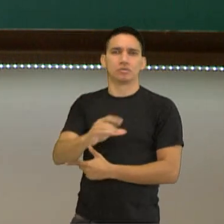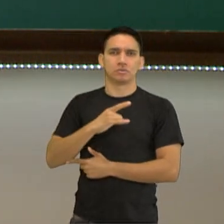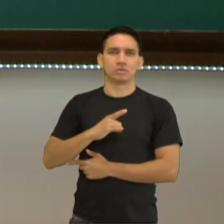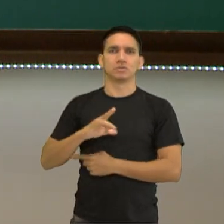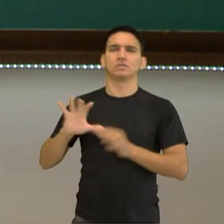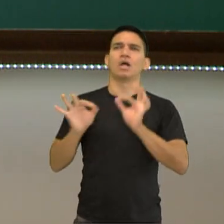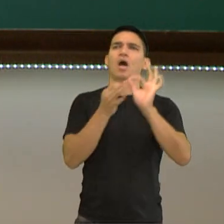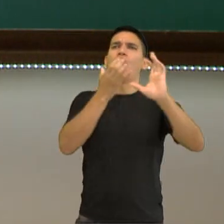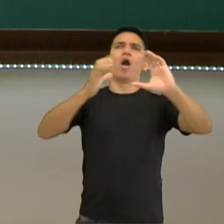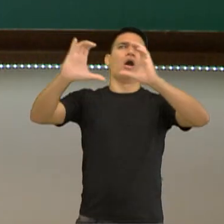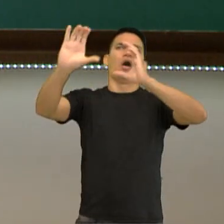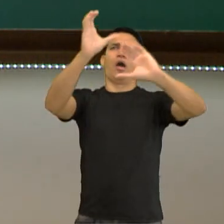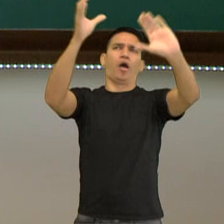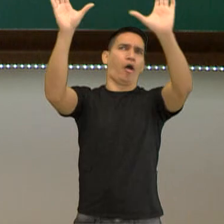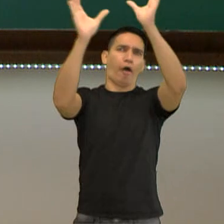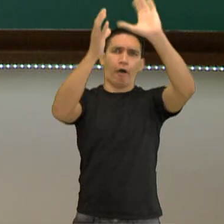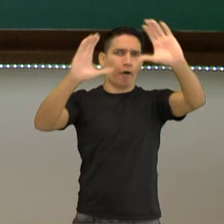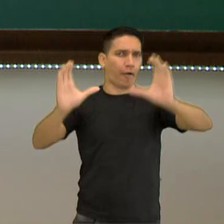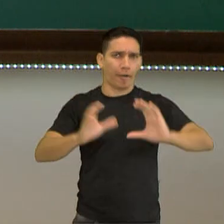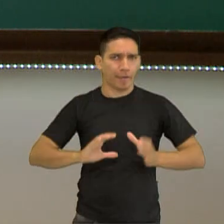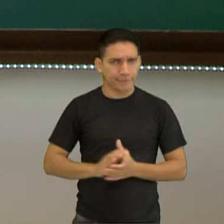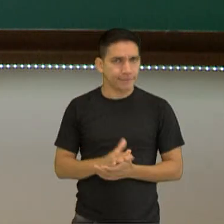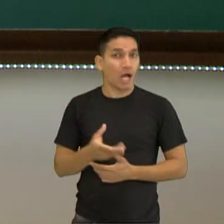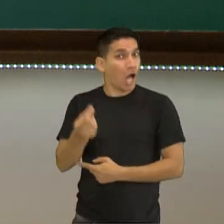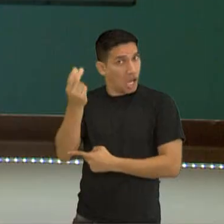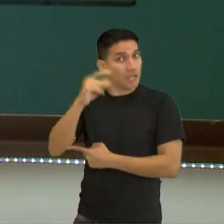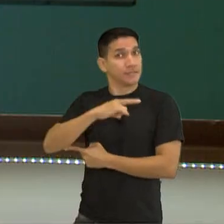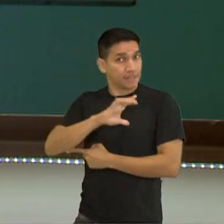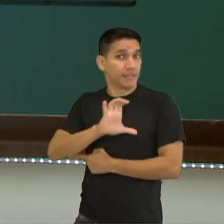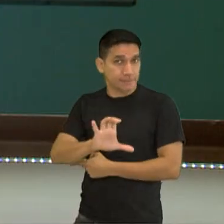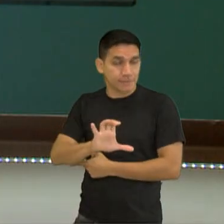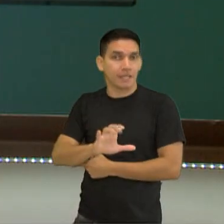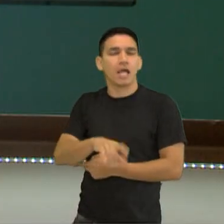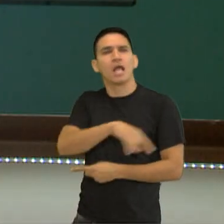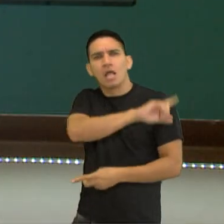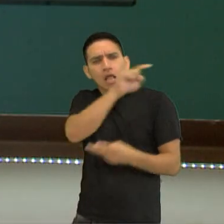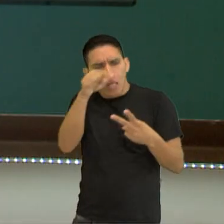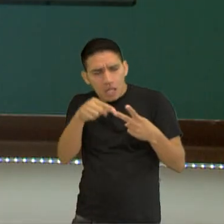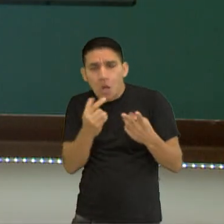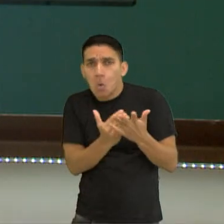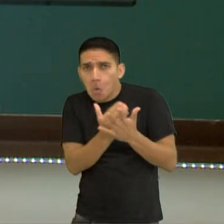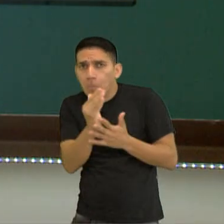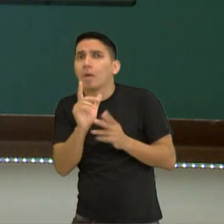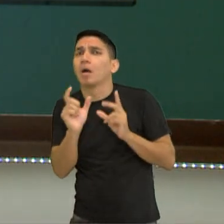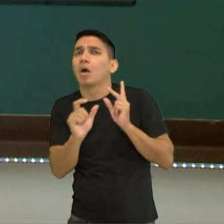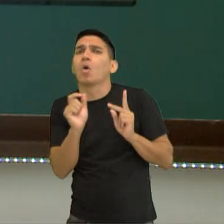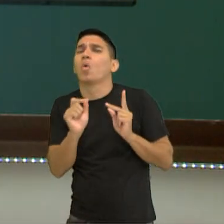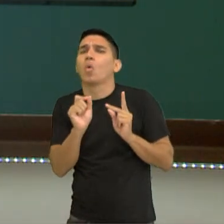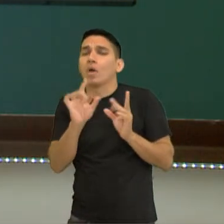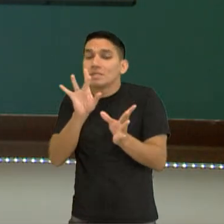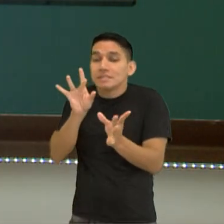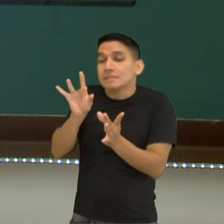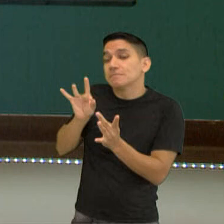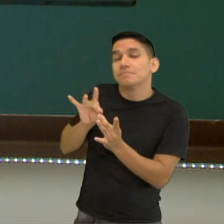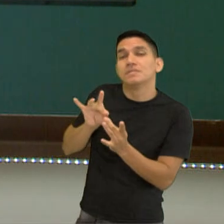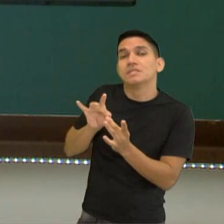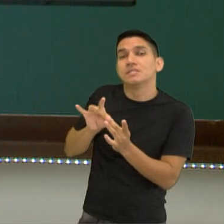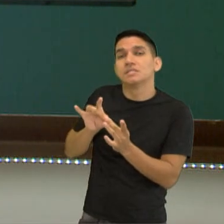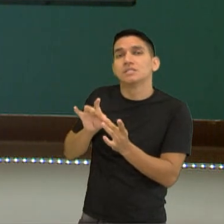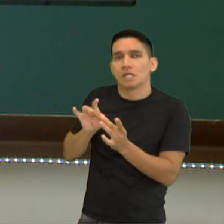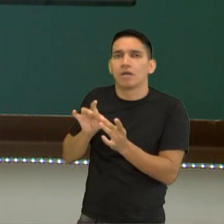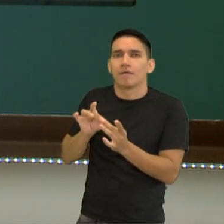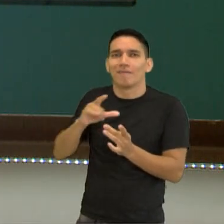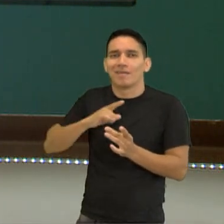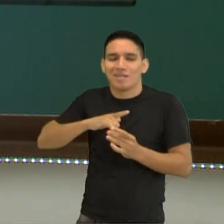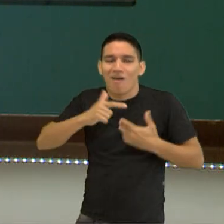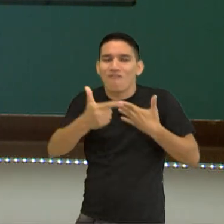Nossa, eu vou cantar. Tá? Então a gente tinha muito isso, e aqui a gente vai começar a especificar o